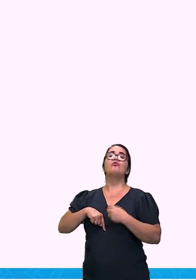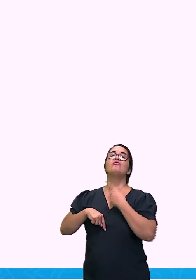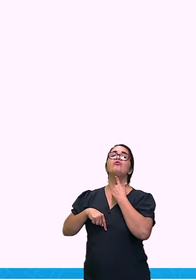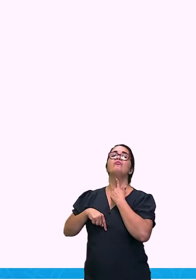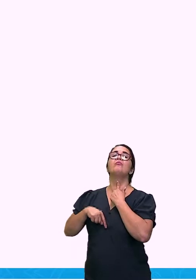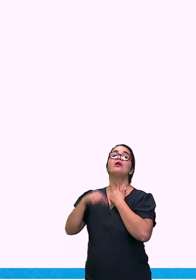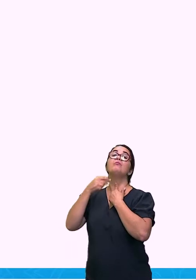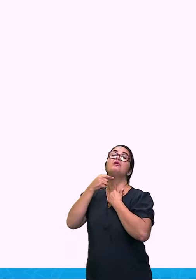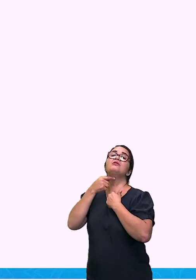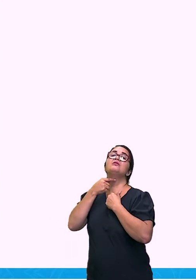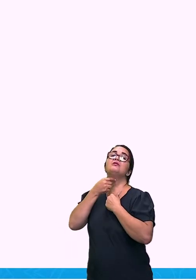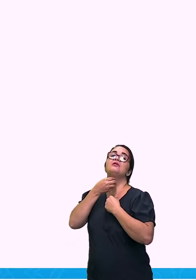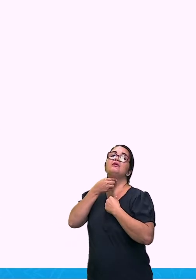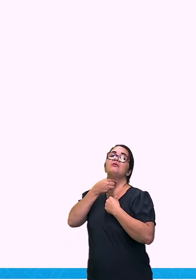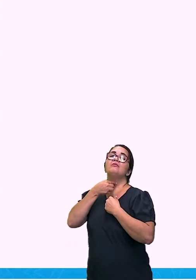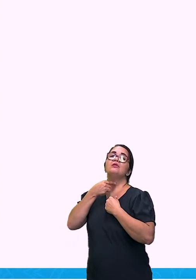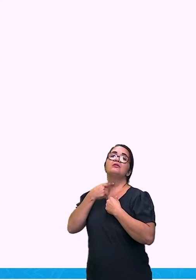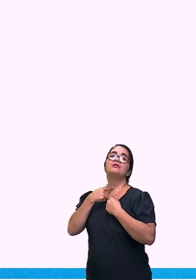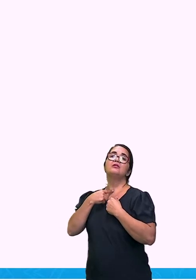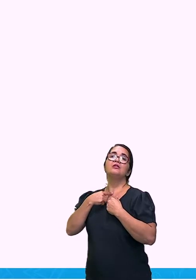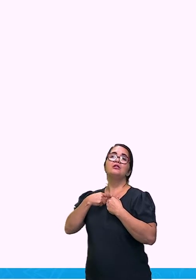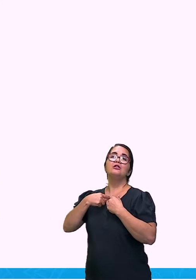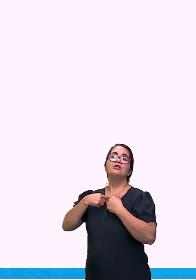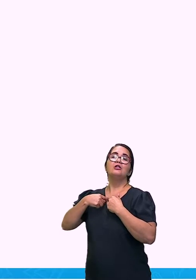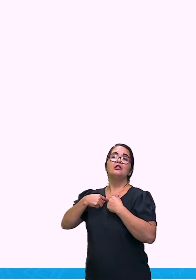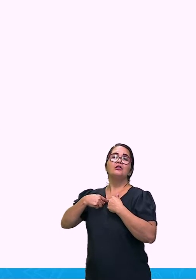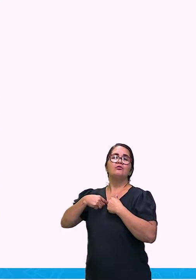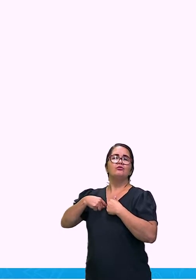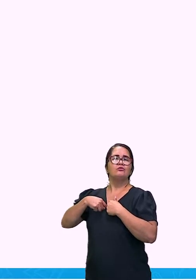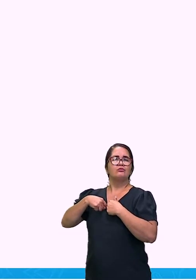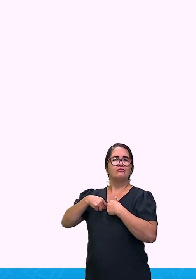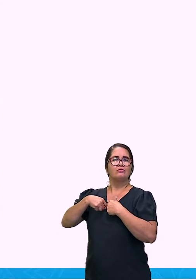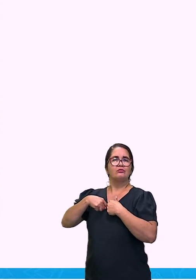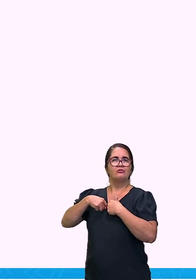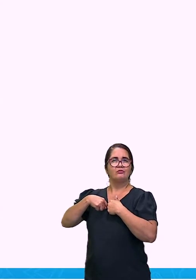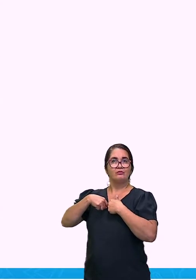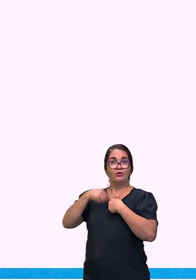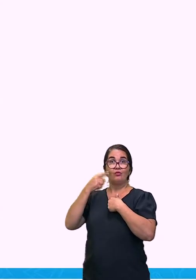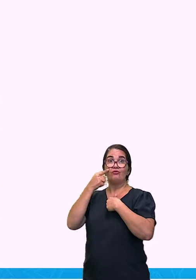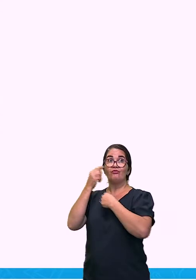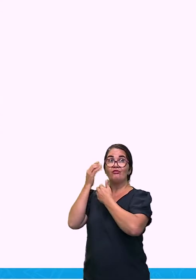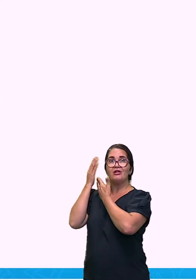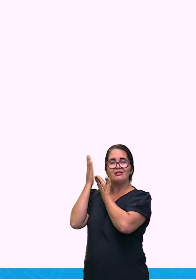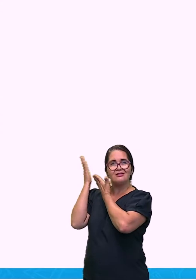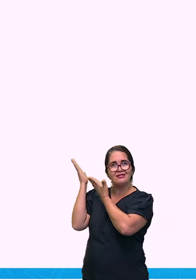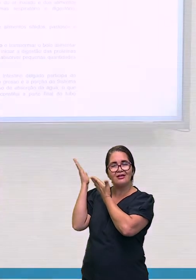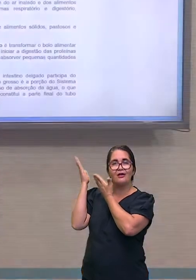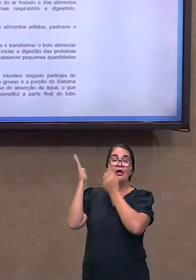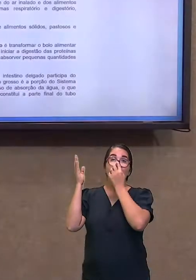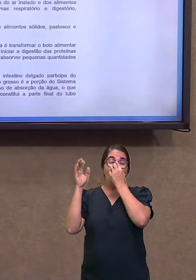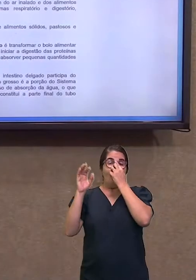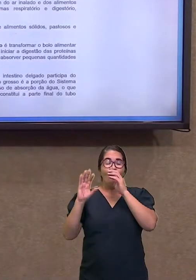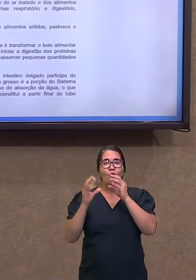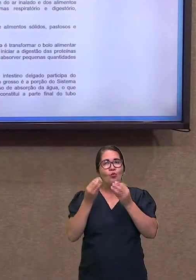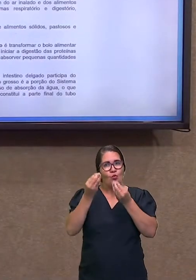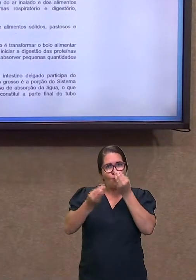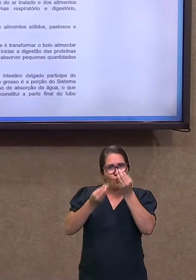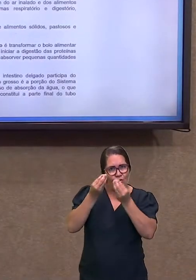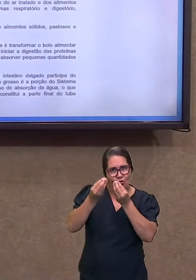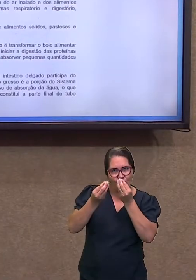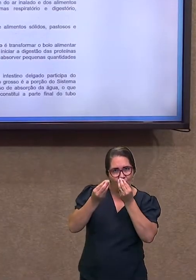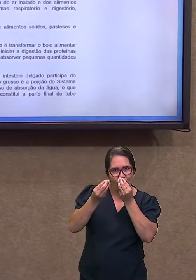faringe, até chegar ao esôfago. Isso tudo acontece com um